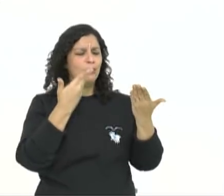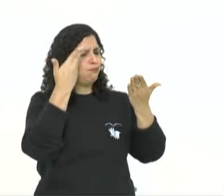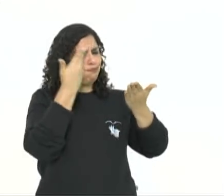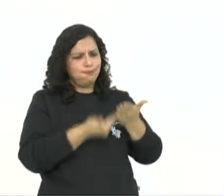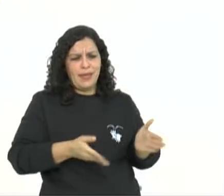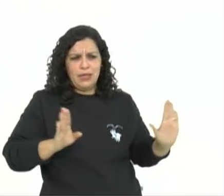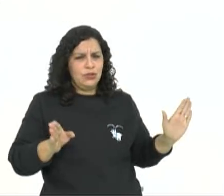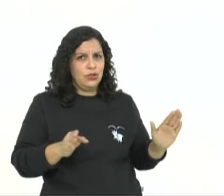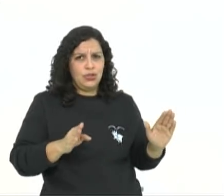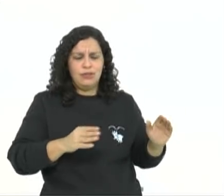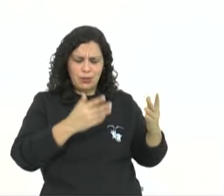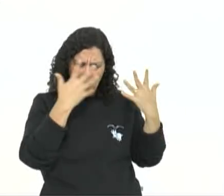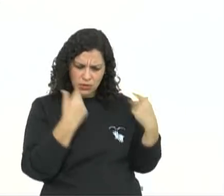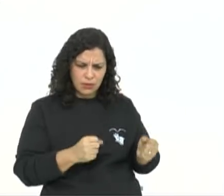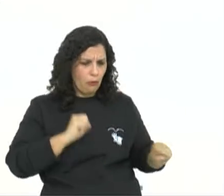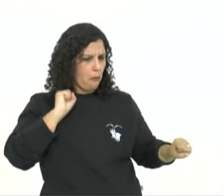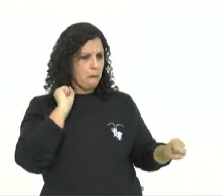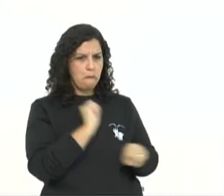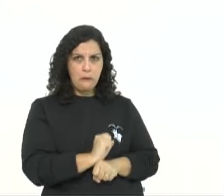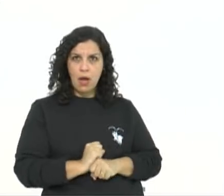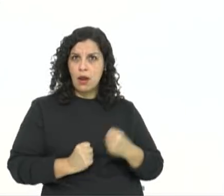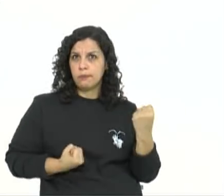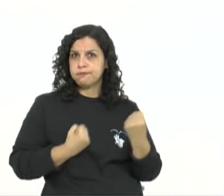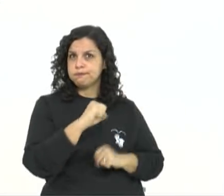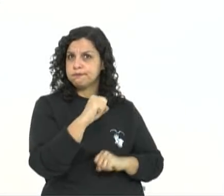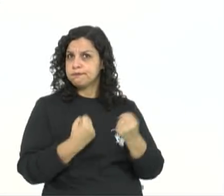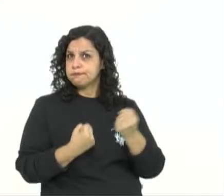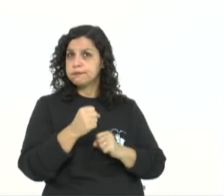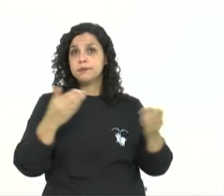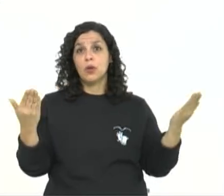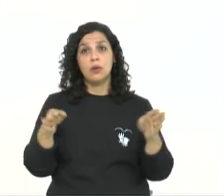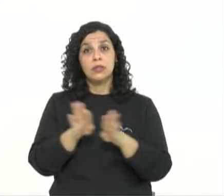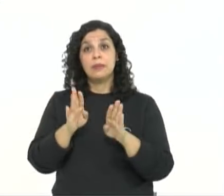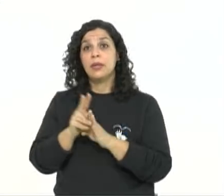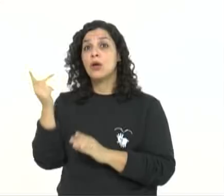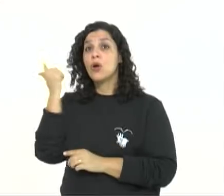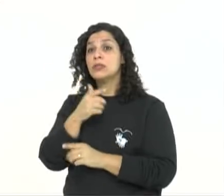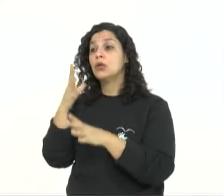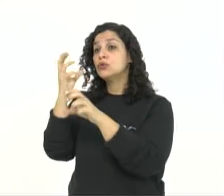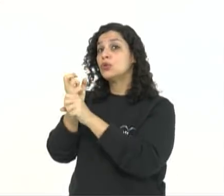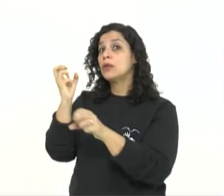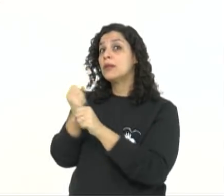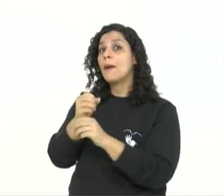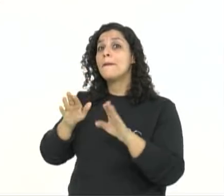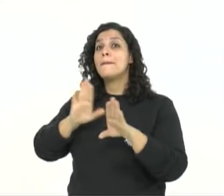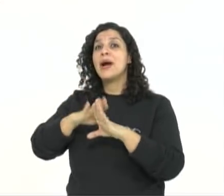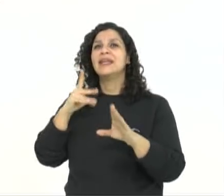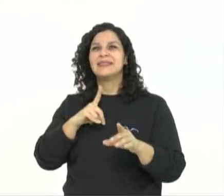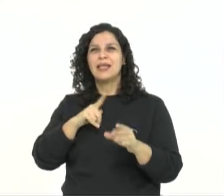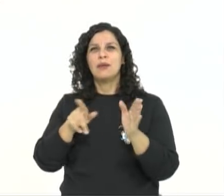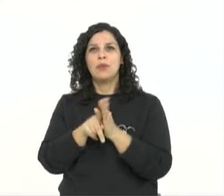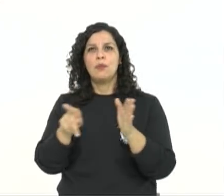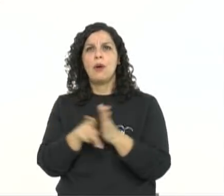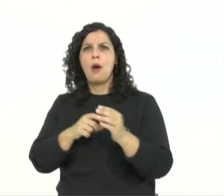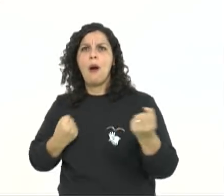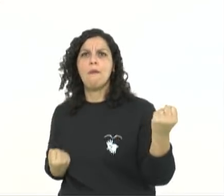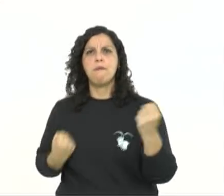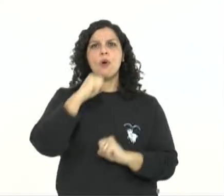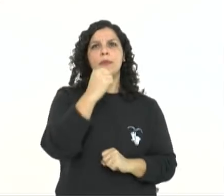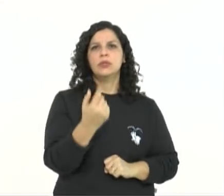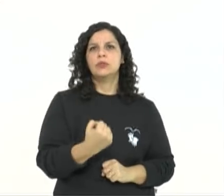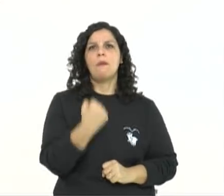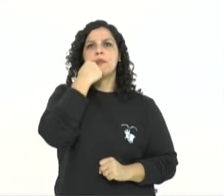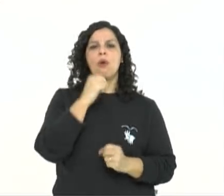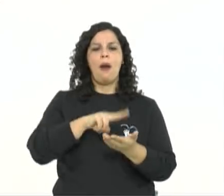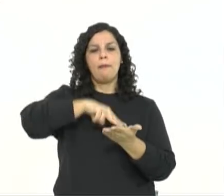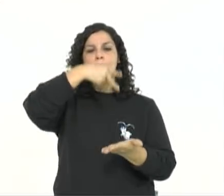ou não conseguia mais lutar. Atualmente, vence quem fizer o maior número de pontos ou nocautear o